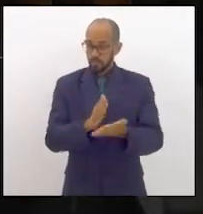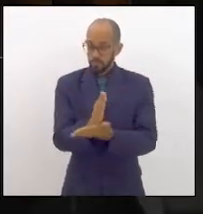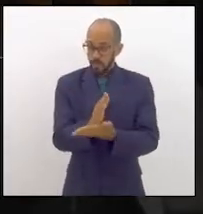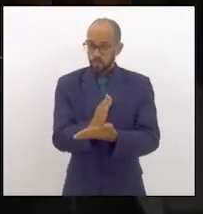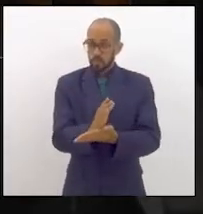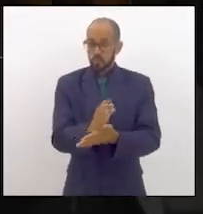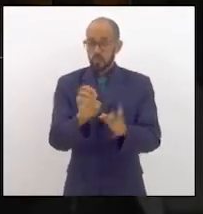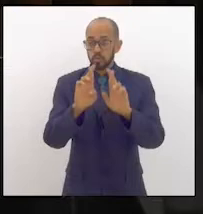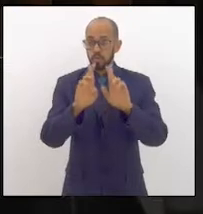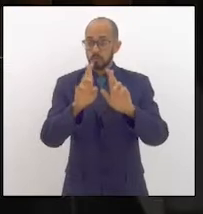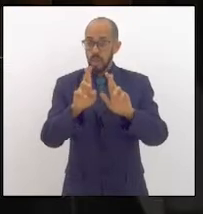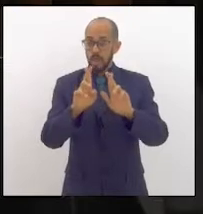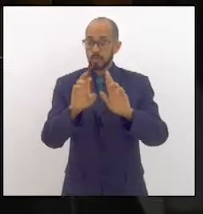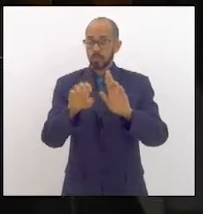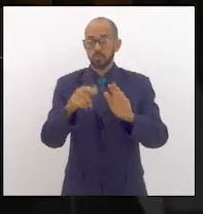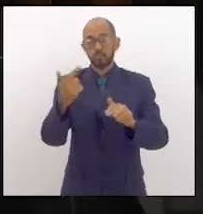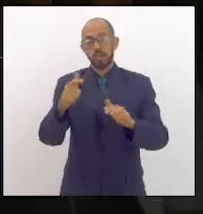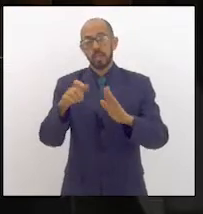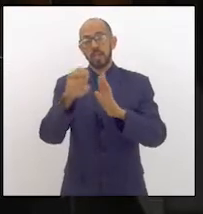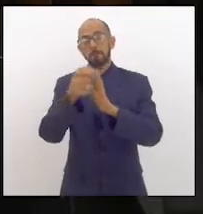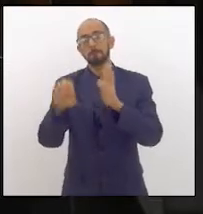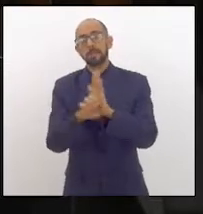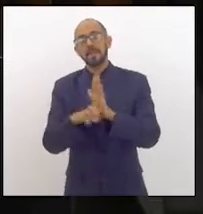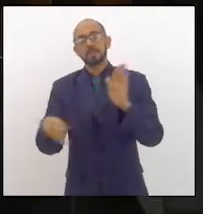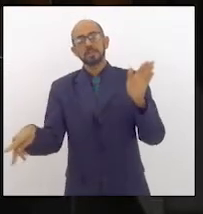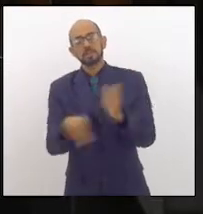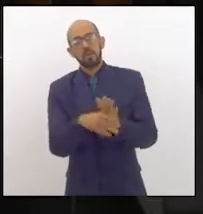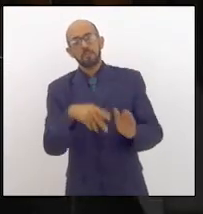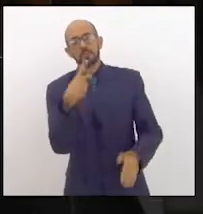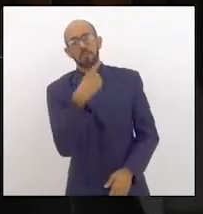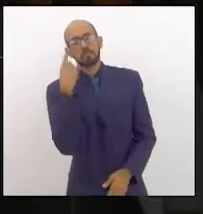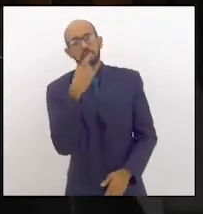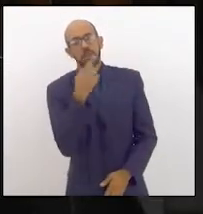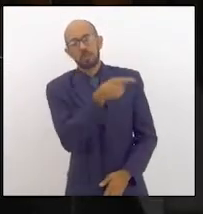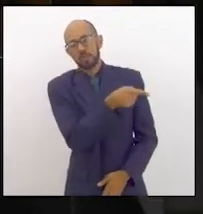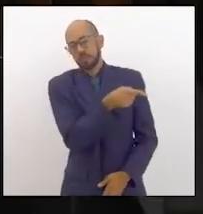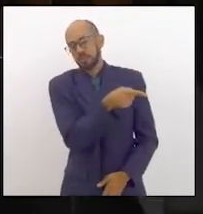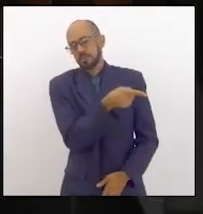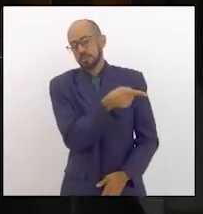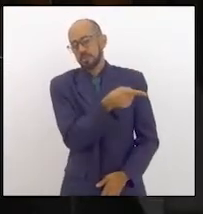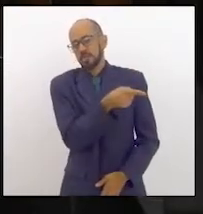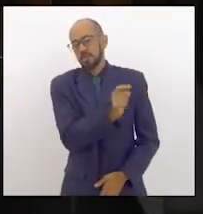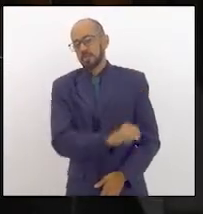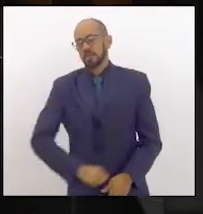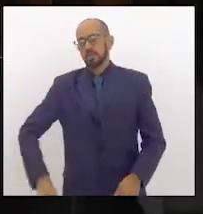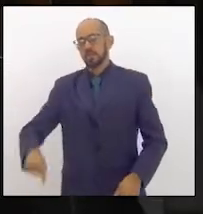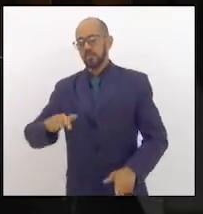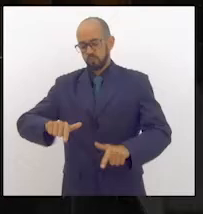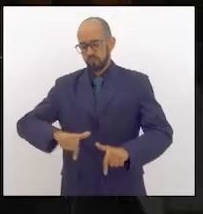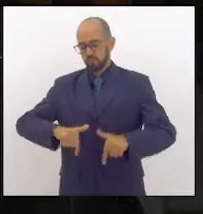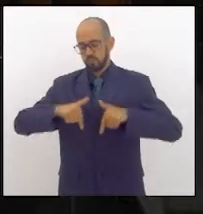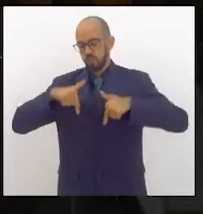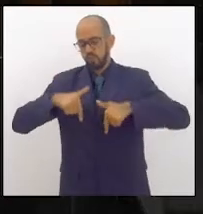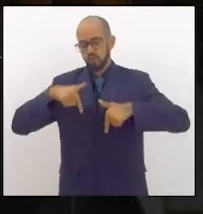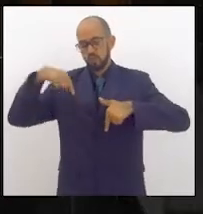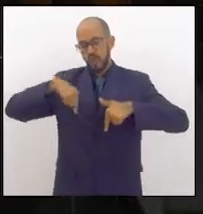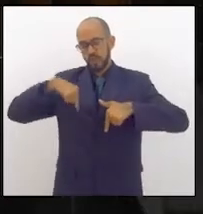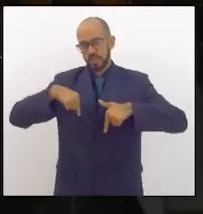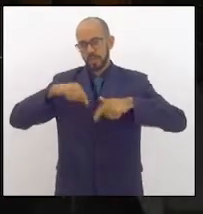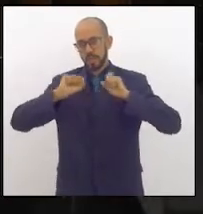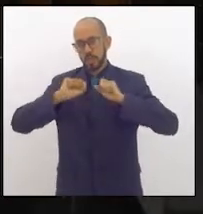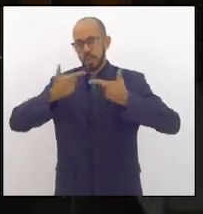não tenha recebido emendas desse Deputado que Aliás foi um deputado que se vende com fortemente nessa casa vocês sabem aqui